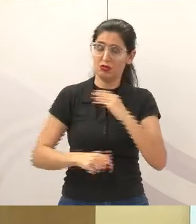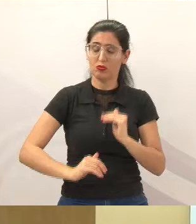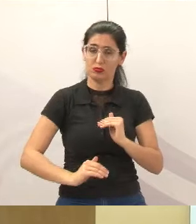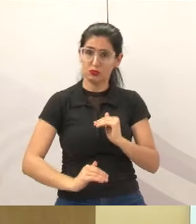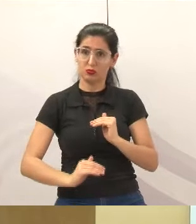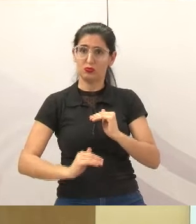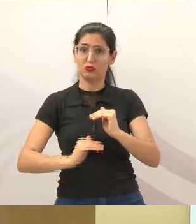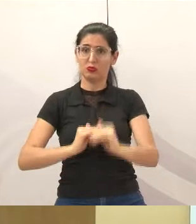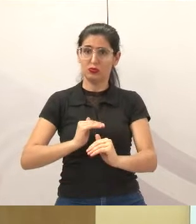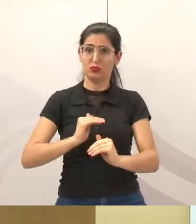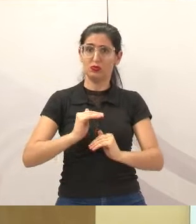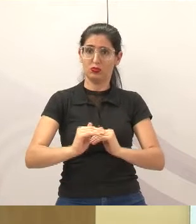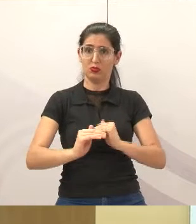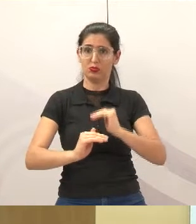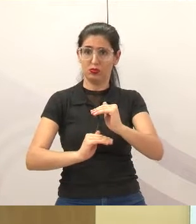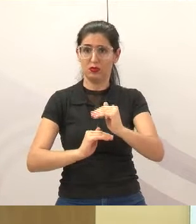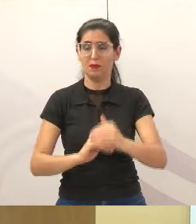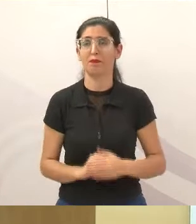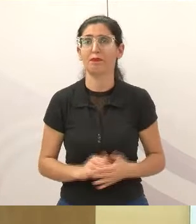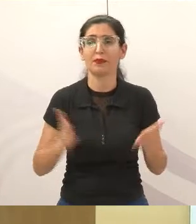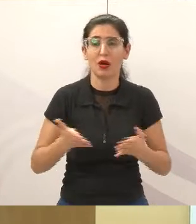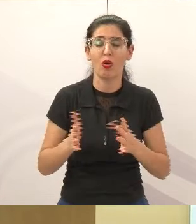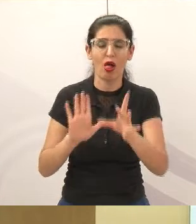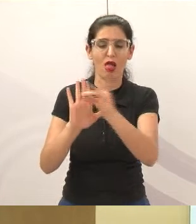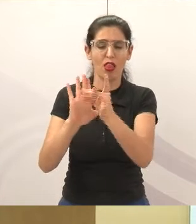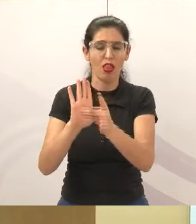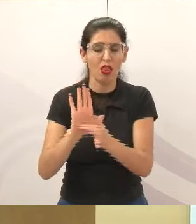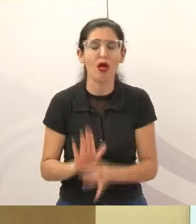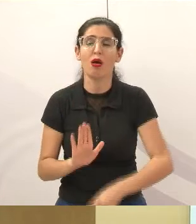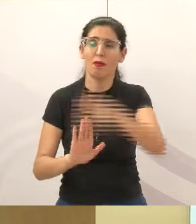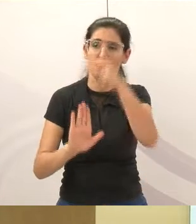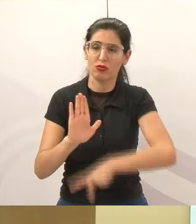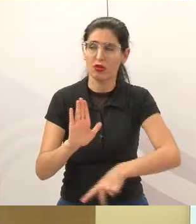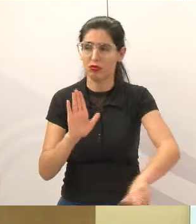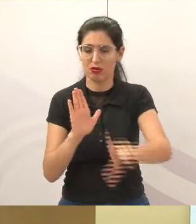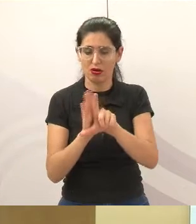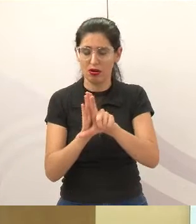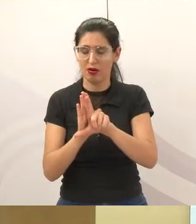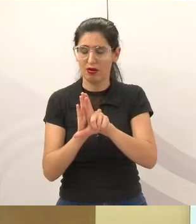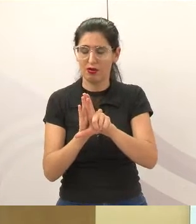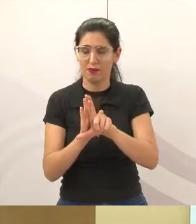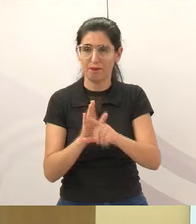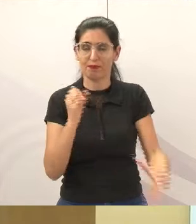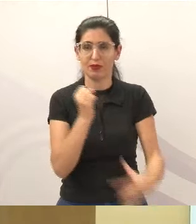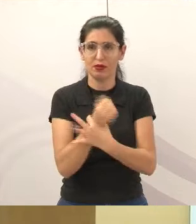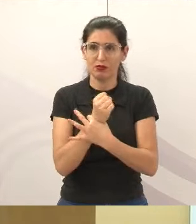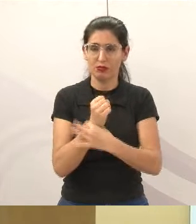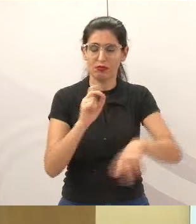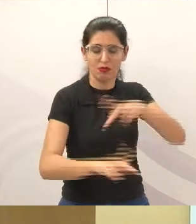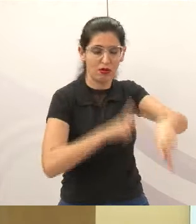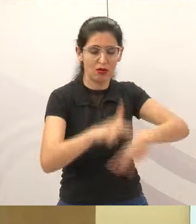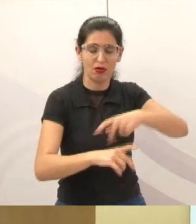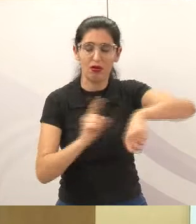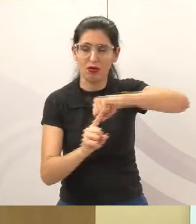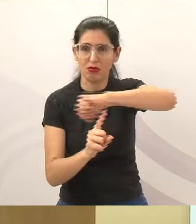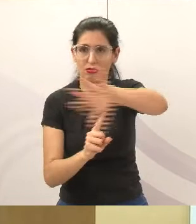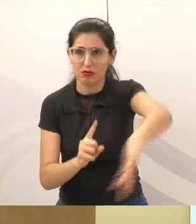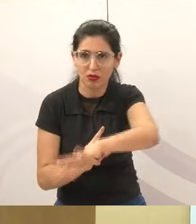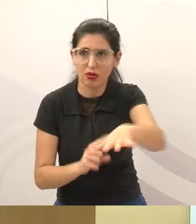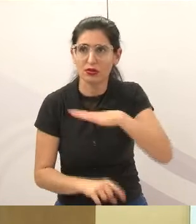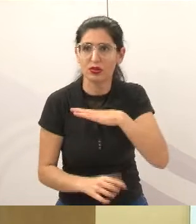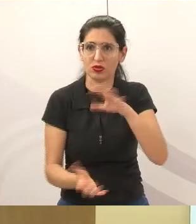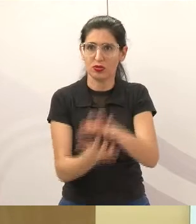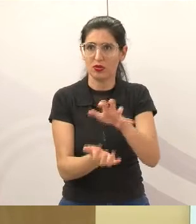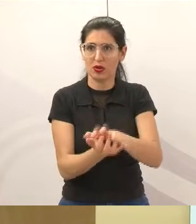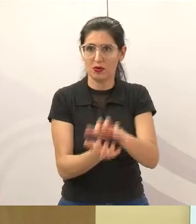vir. As medidas dispostas nesse projeto de lei são direcionadas na segurança à população de Jacareí,